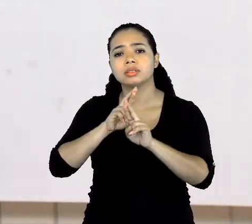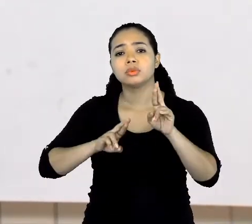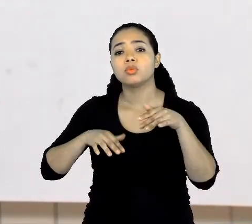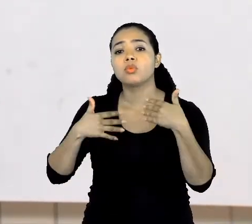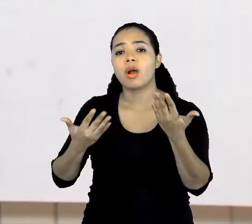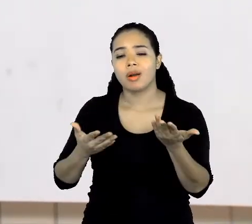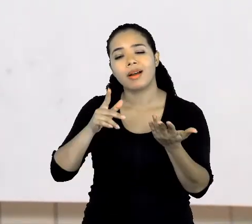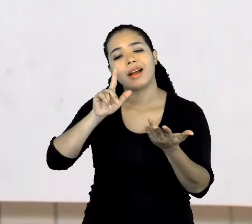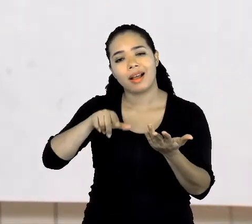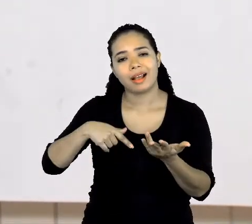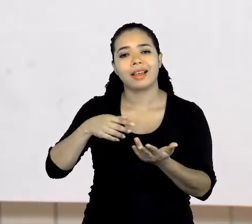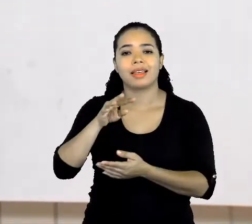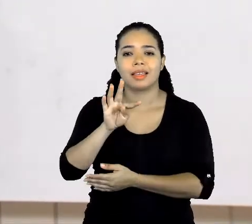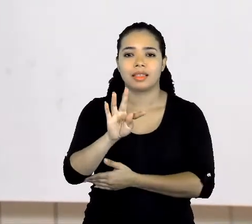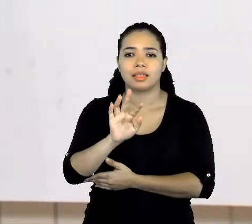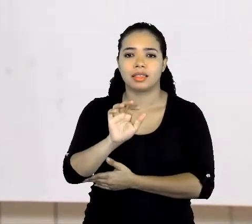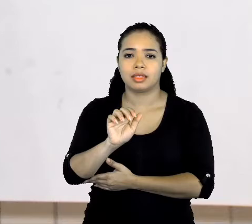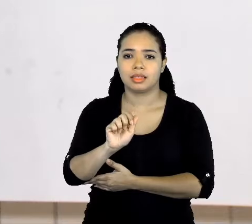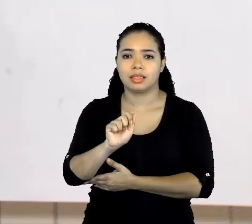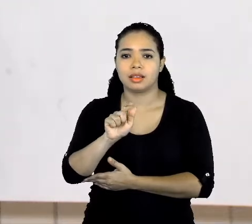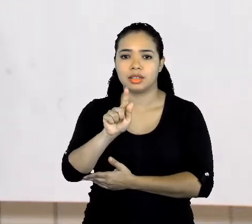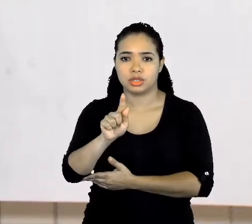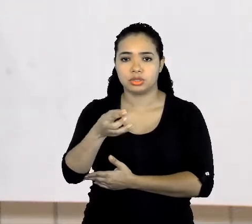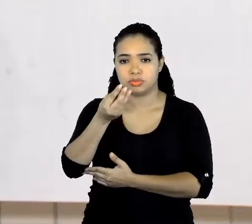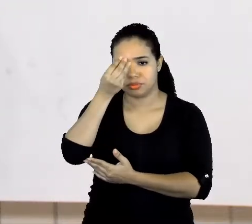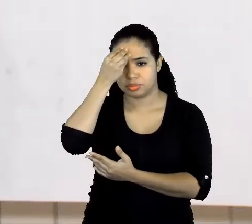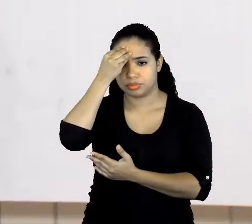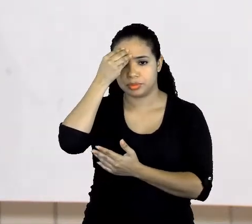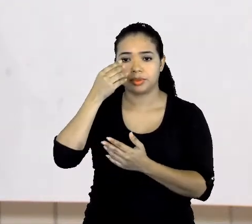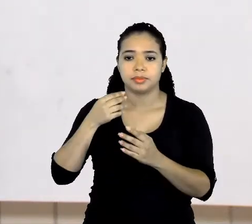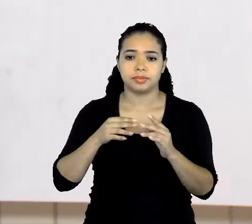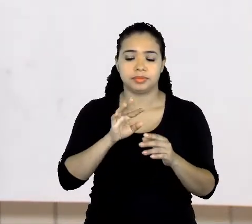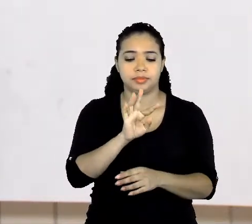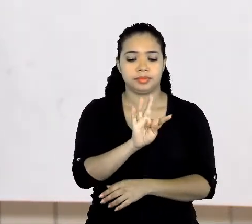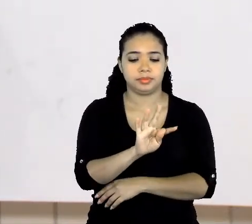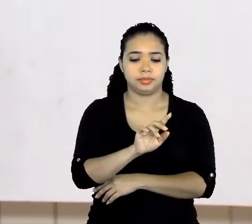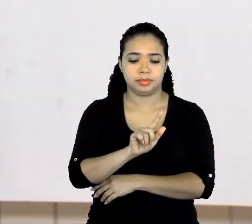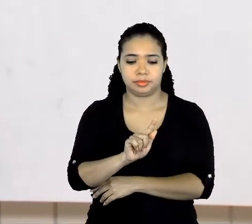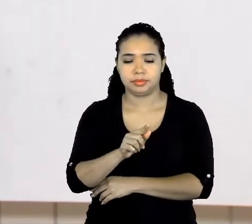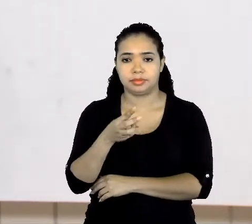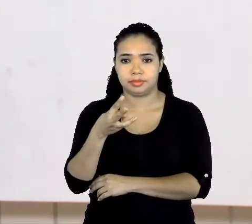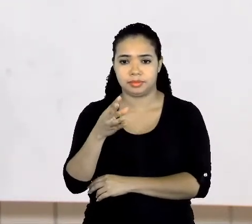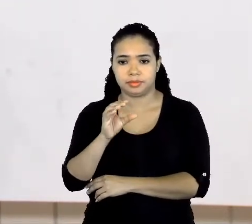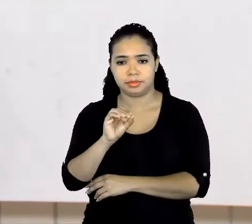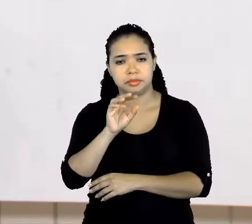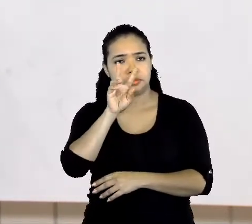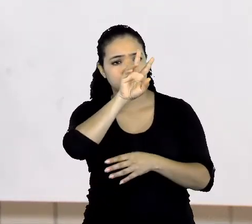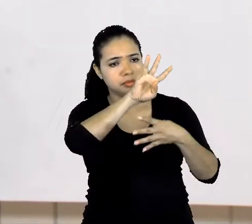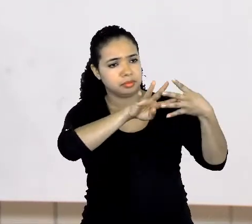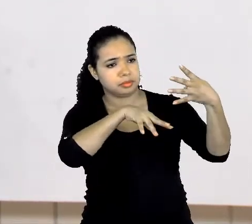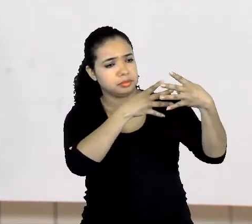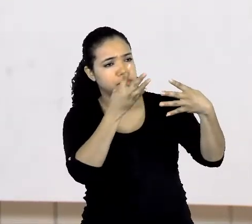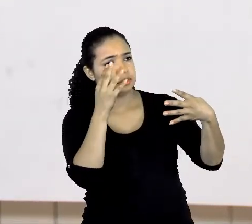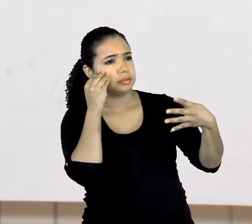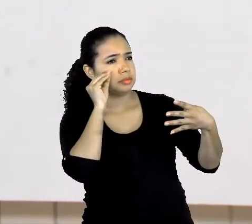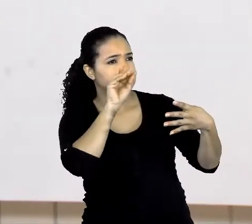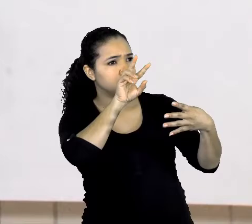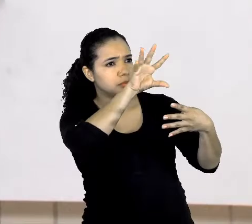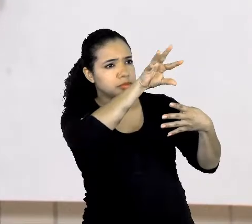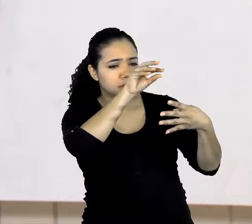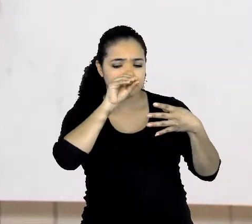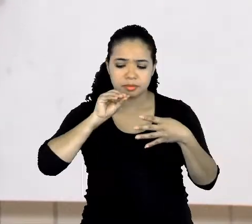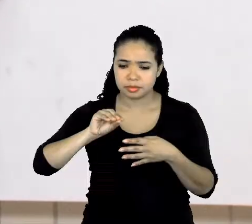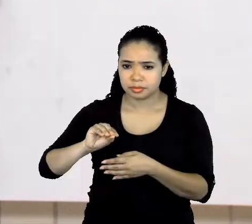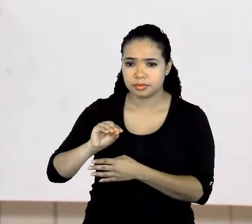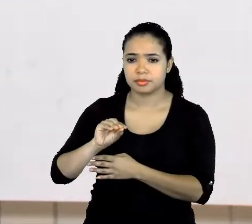30 vale cateto oposto sobre o cateto adjacente. Vamos chamar lá